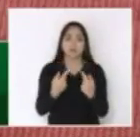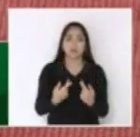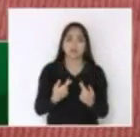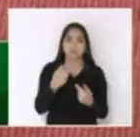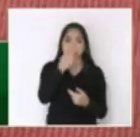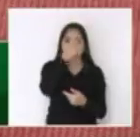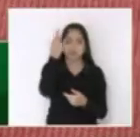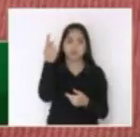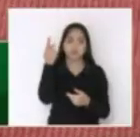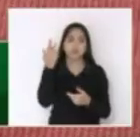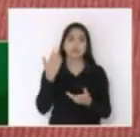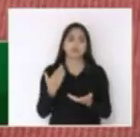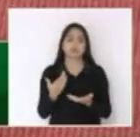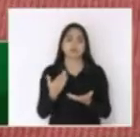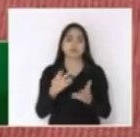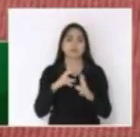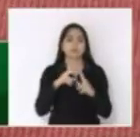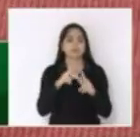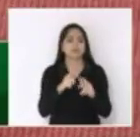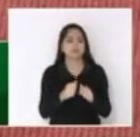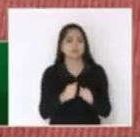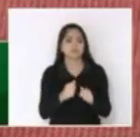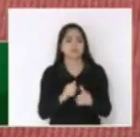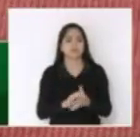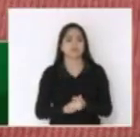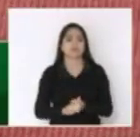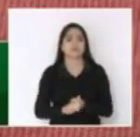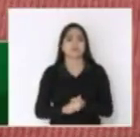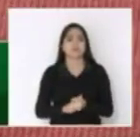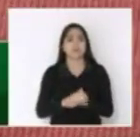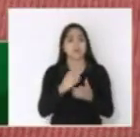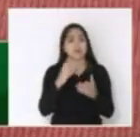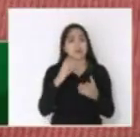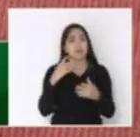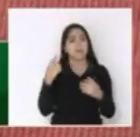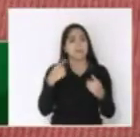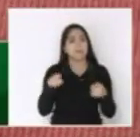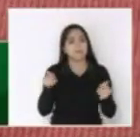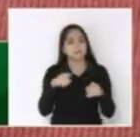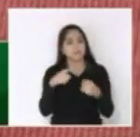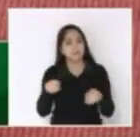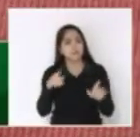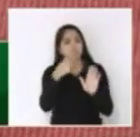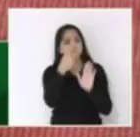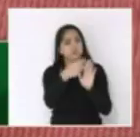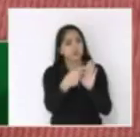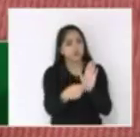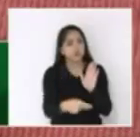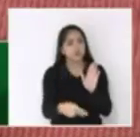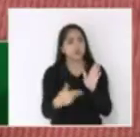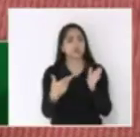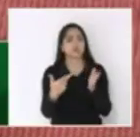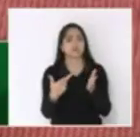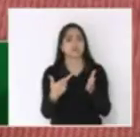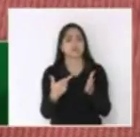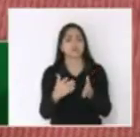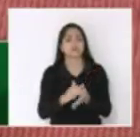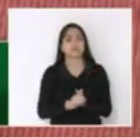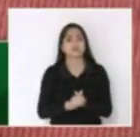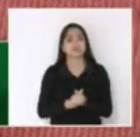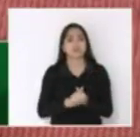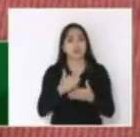a música, a poesia, a arte, aquieta, a calma, torna um